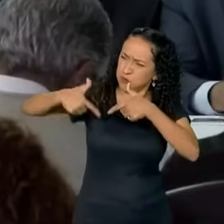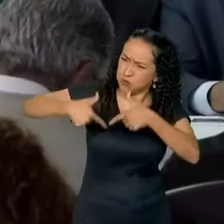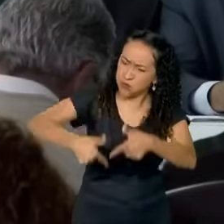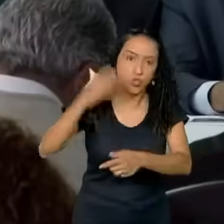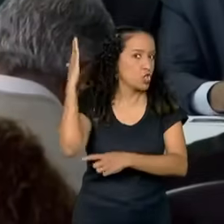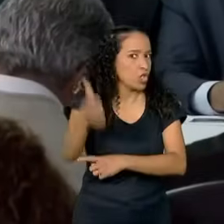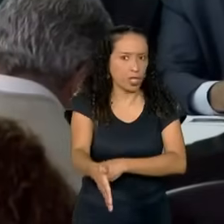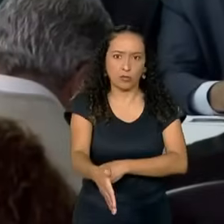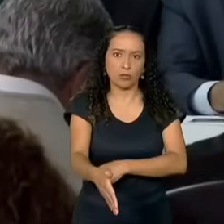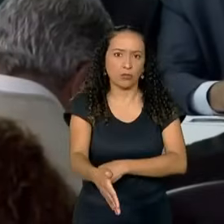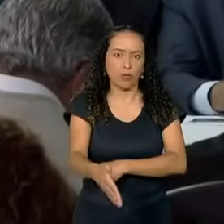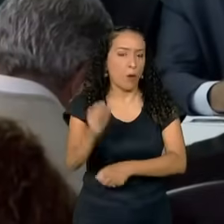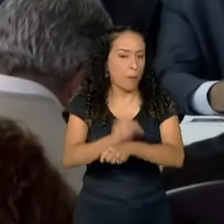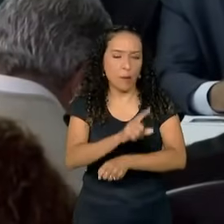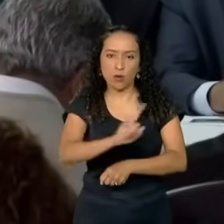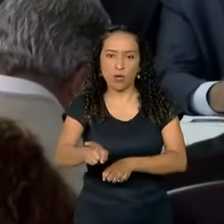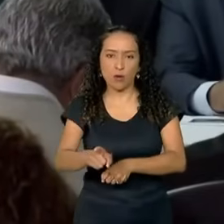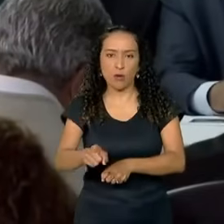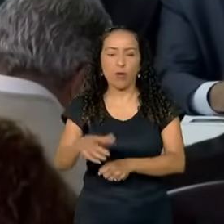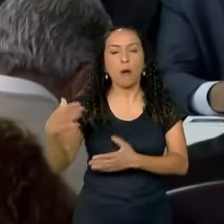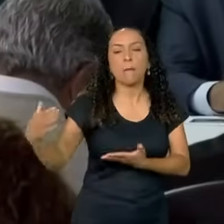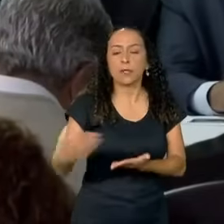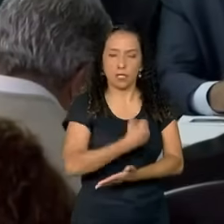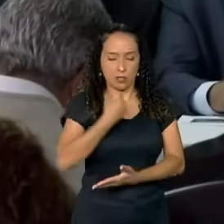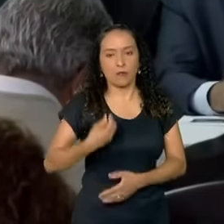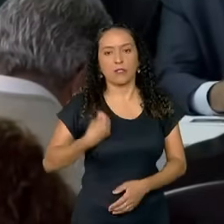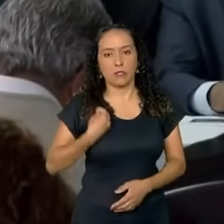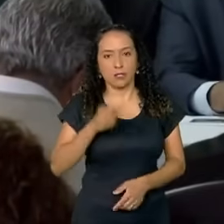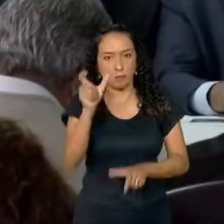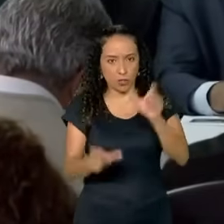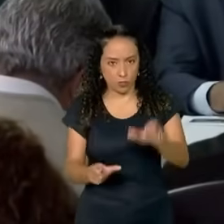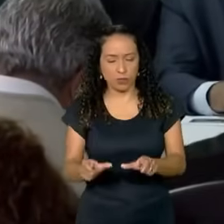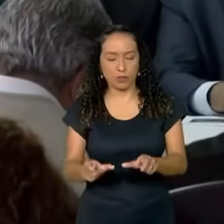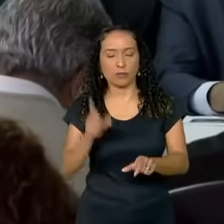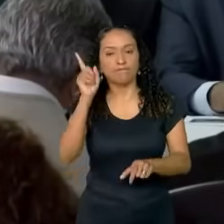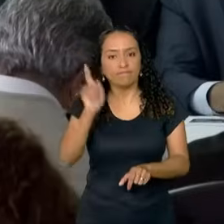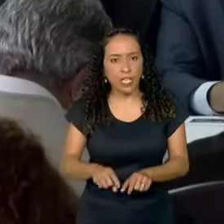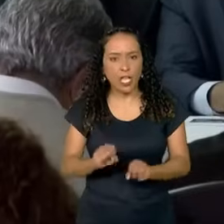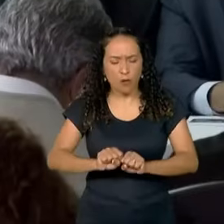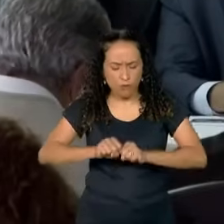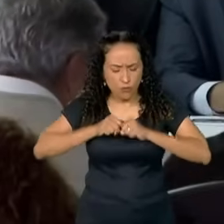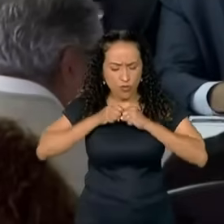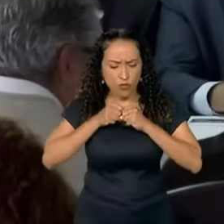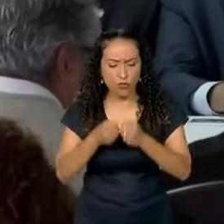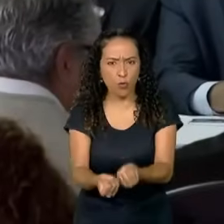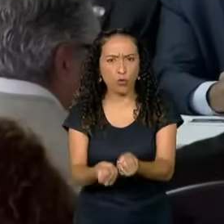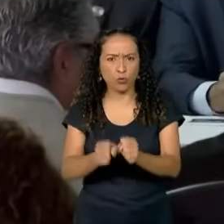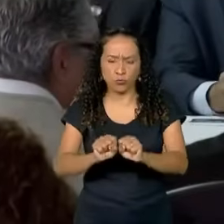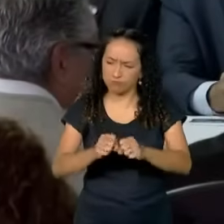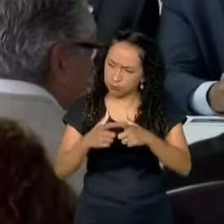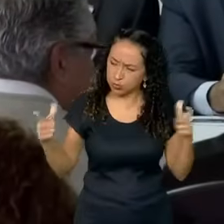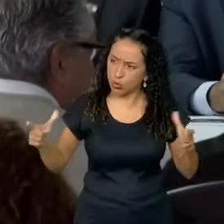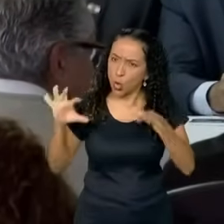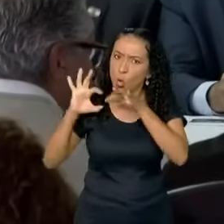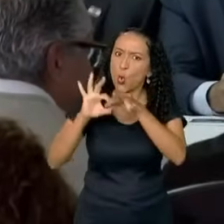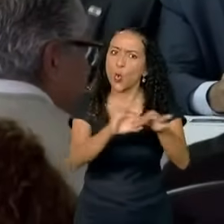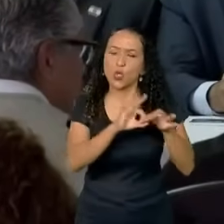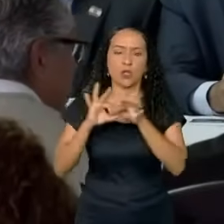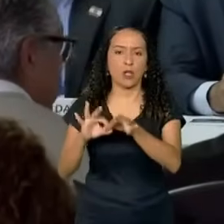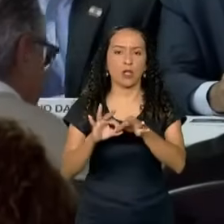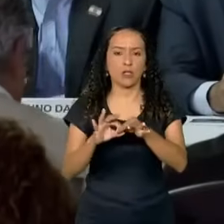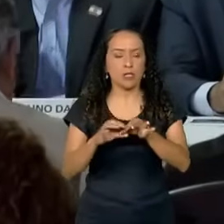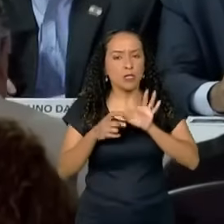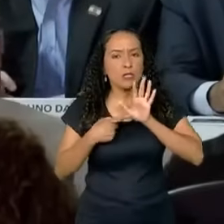presidente, para que esse salvamento pudesse ser feito. É um grande esforço de unidade que mostra